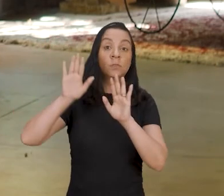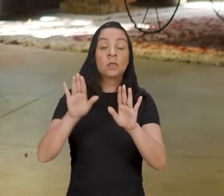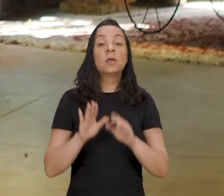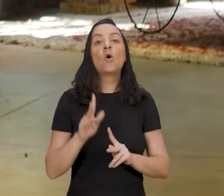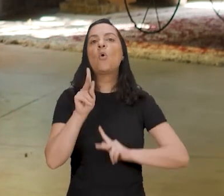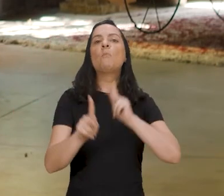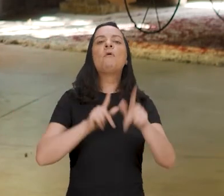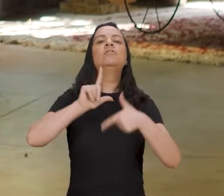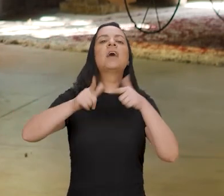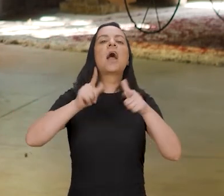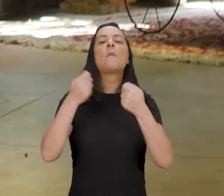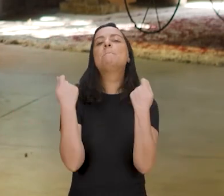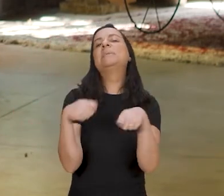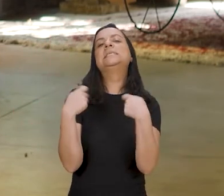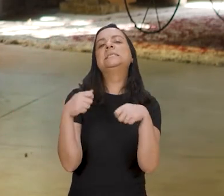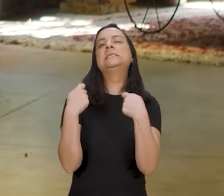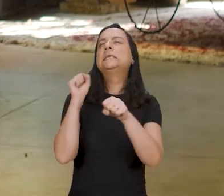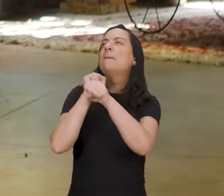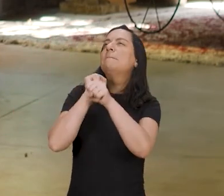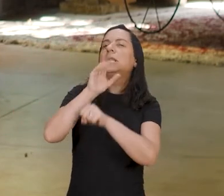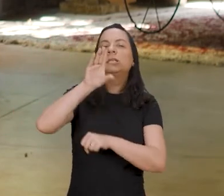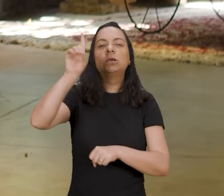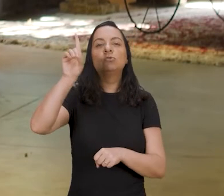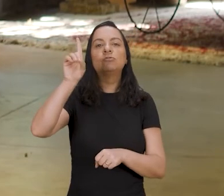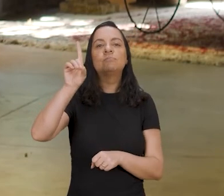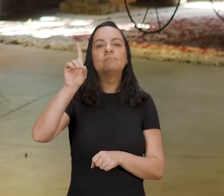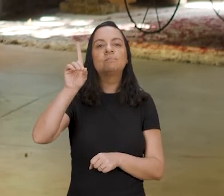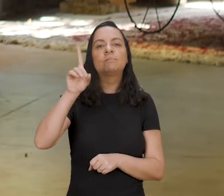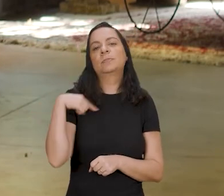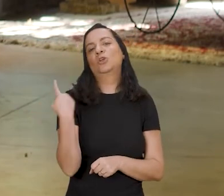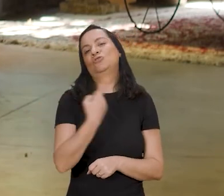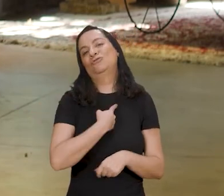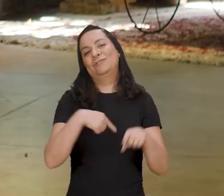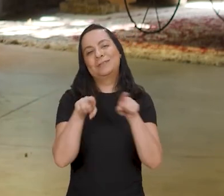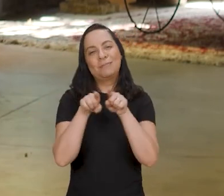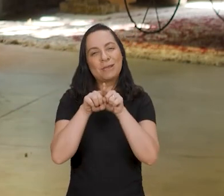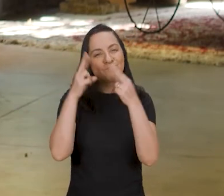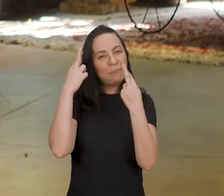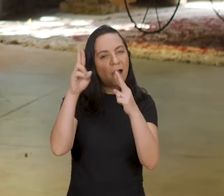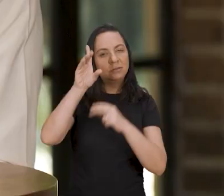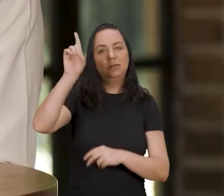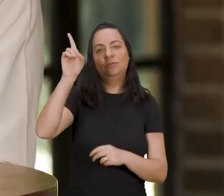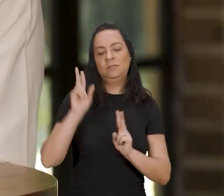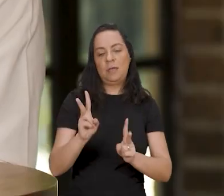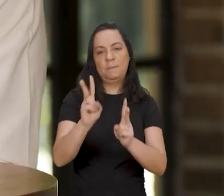assim como o povo de Israel precisaria esperar em Deus, que a nossa esperança nunca morra.